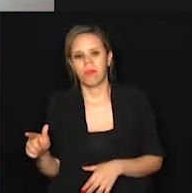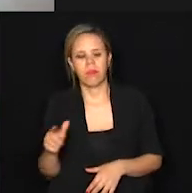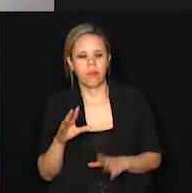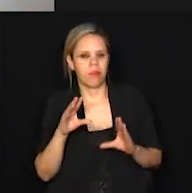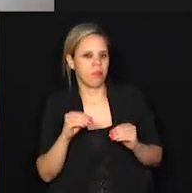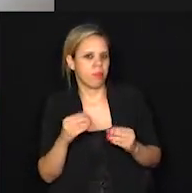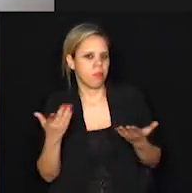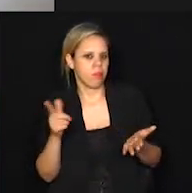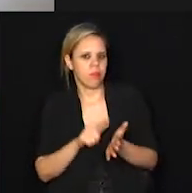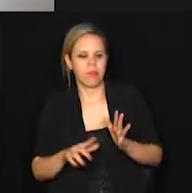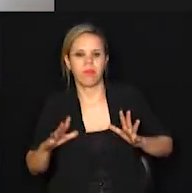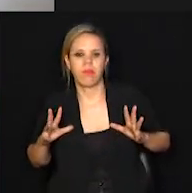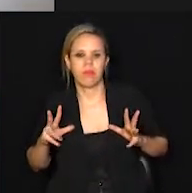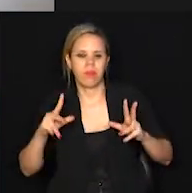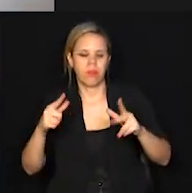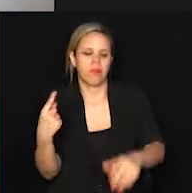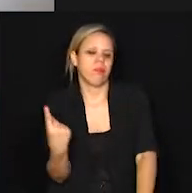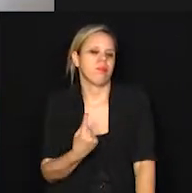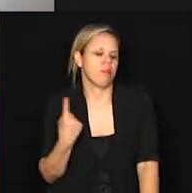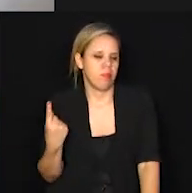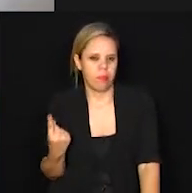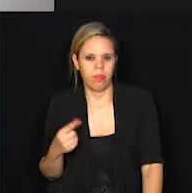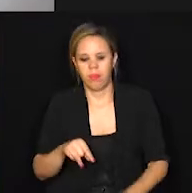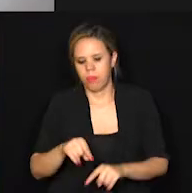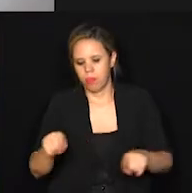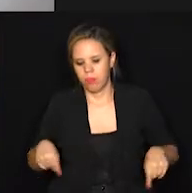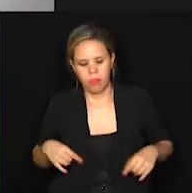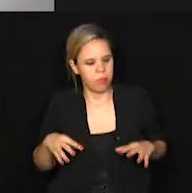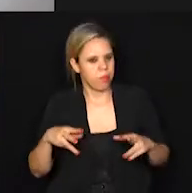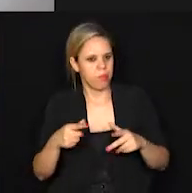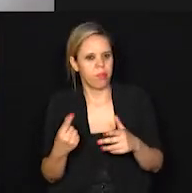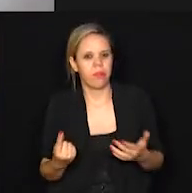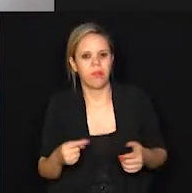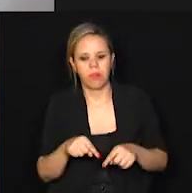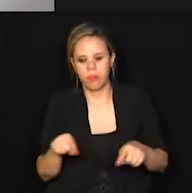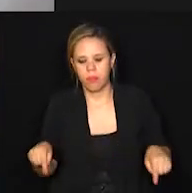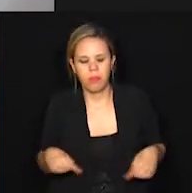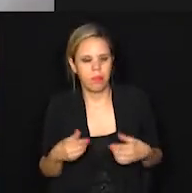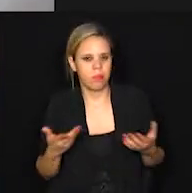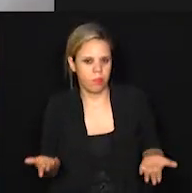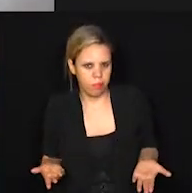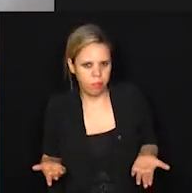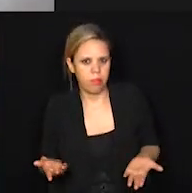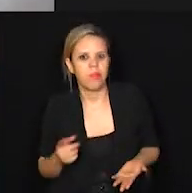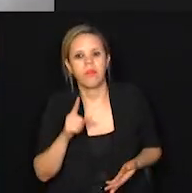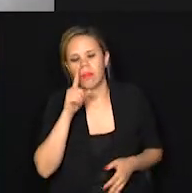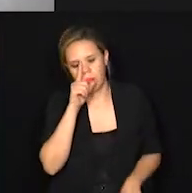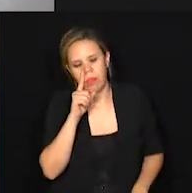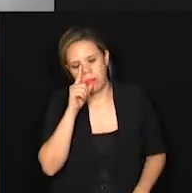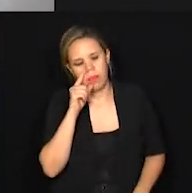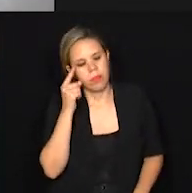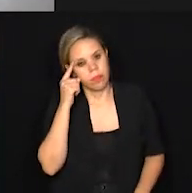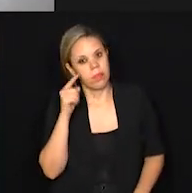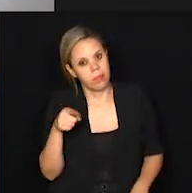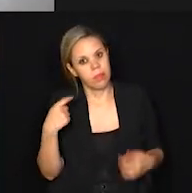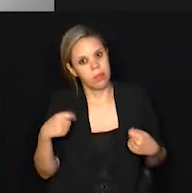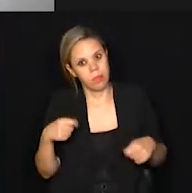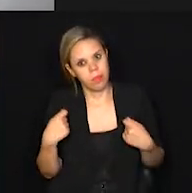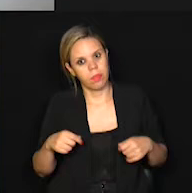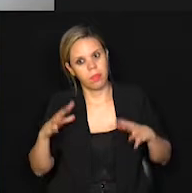noite, para limpar tudo, todas as salas, todos os pátios. Então, é muito perigoso. Então, você precisa de